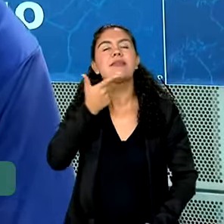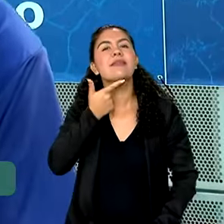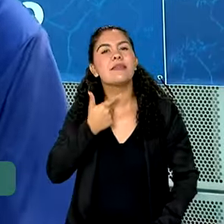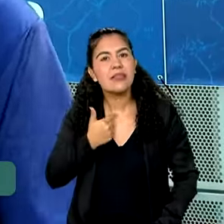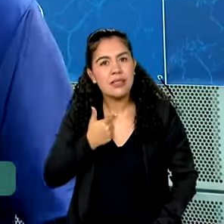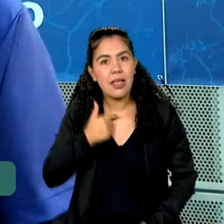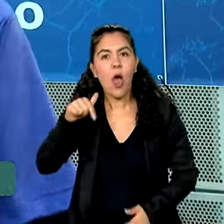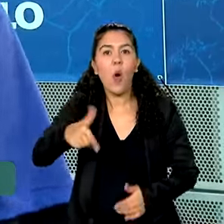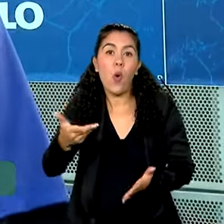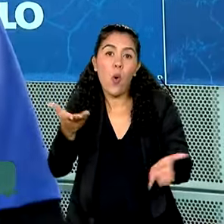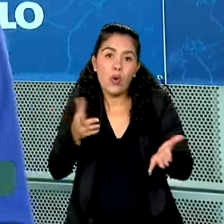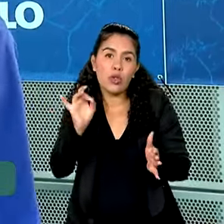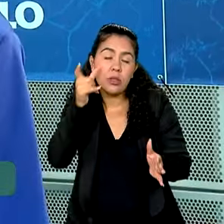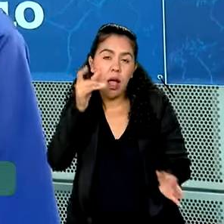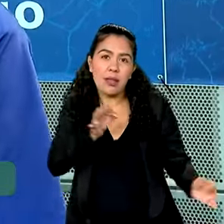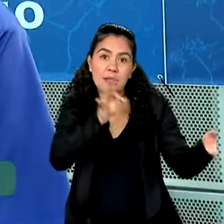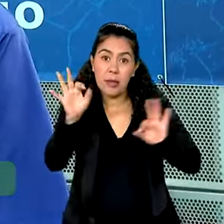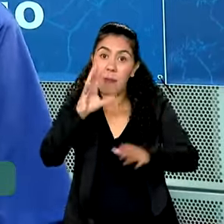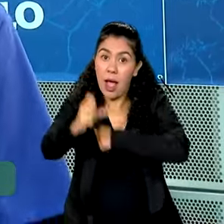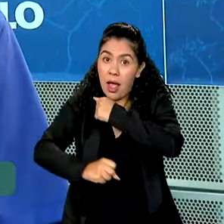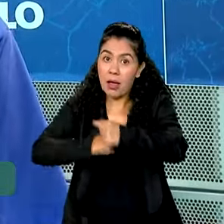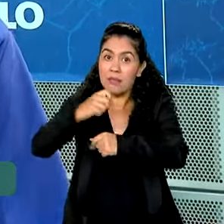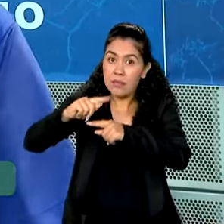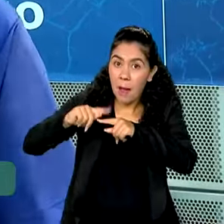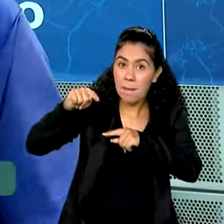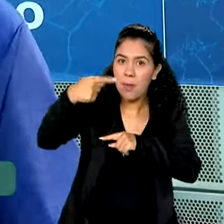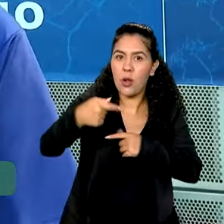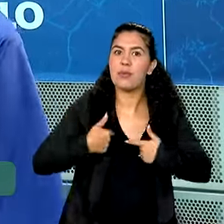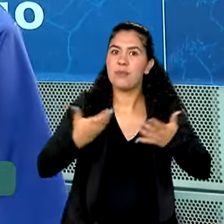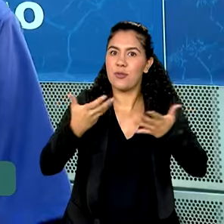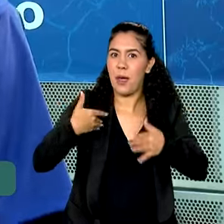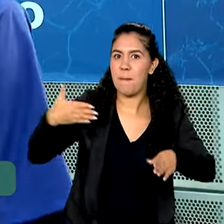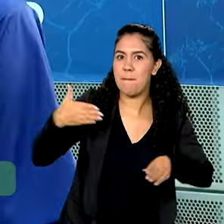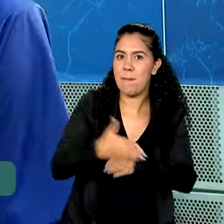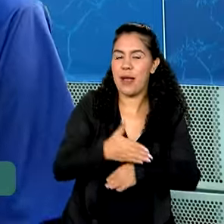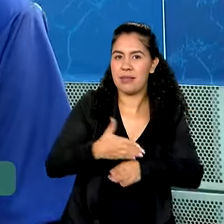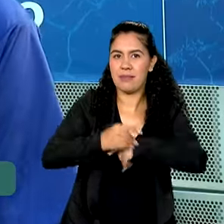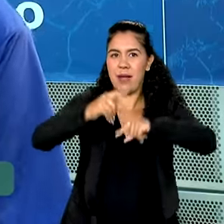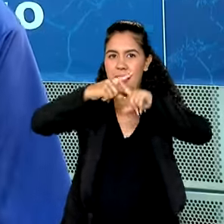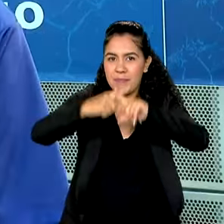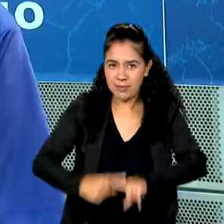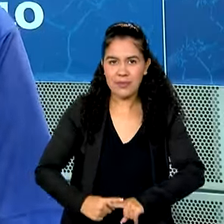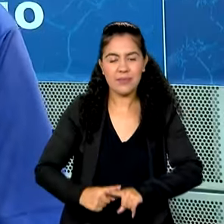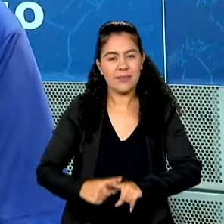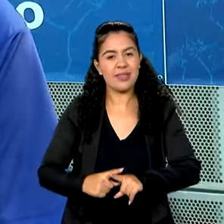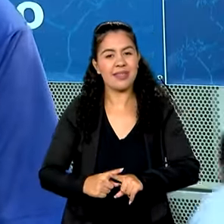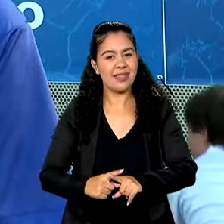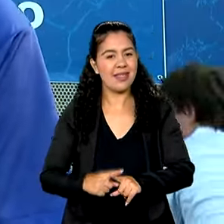estar participando. Então é um sonho para mim participar de umas Olimpíadas, representar o Brasil.